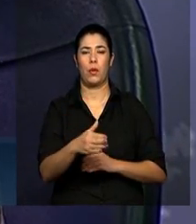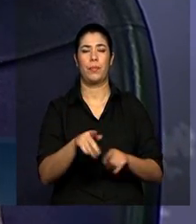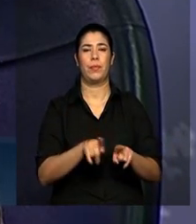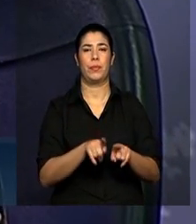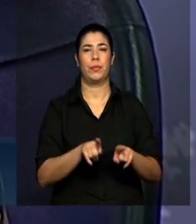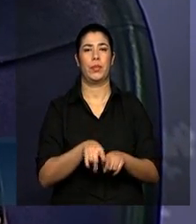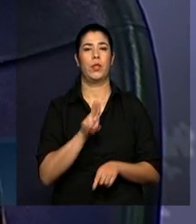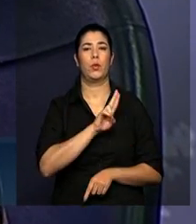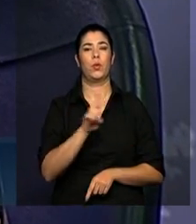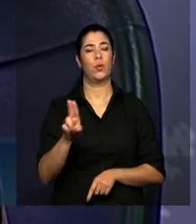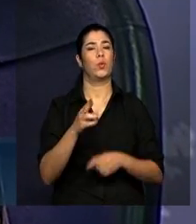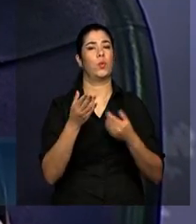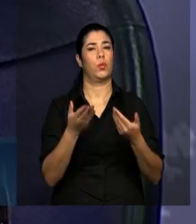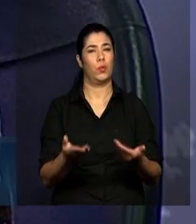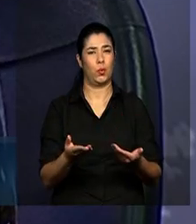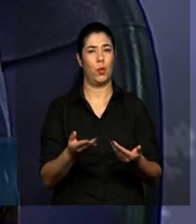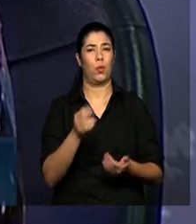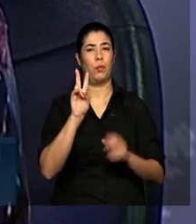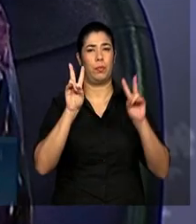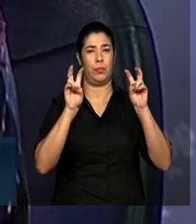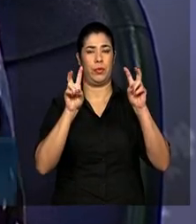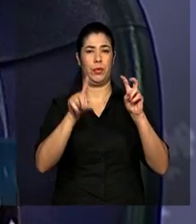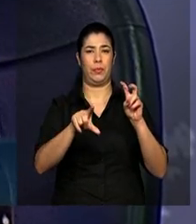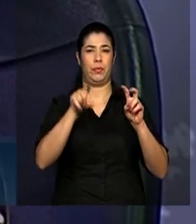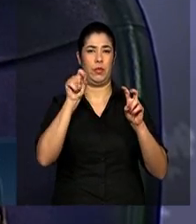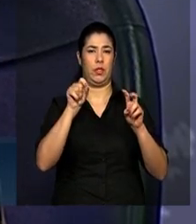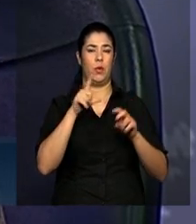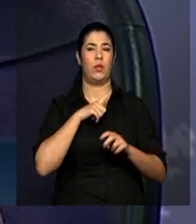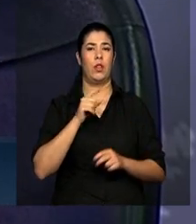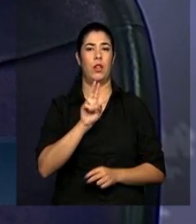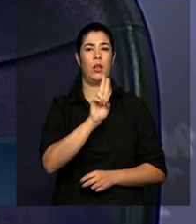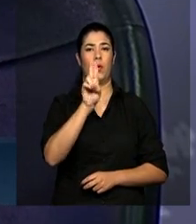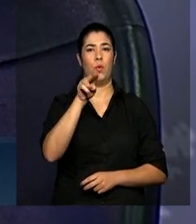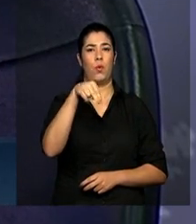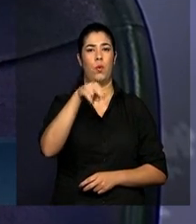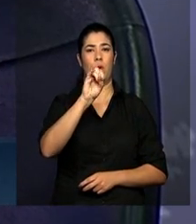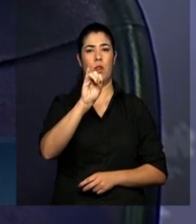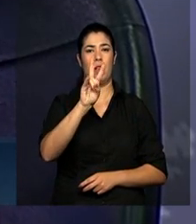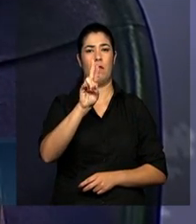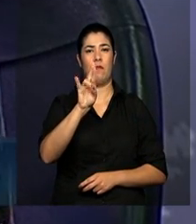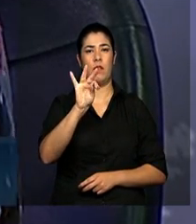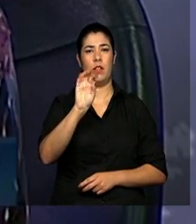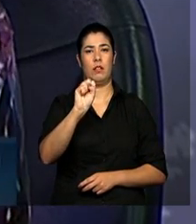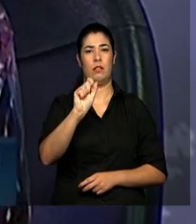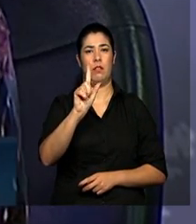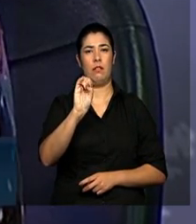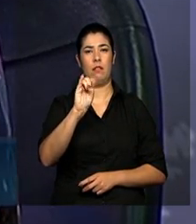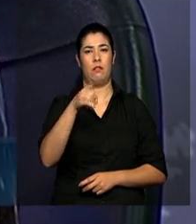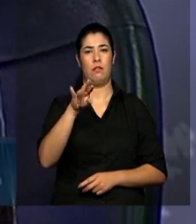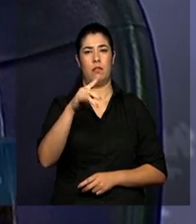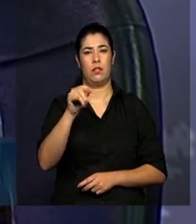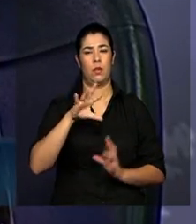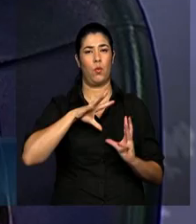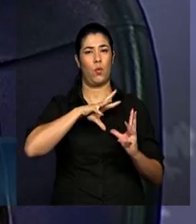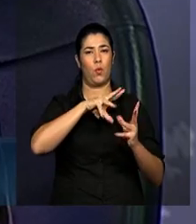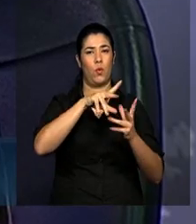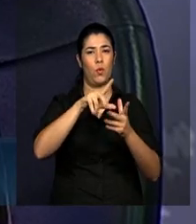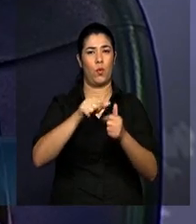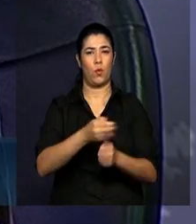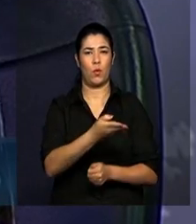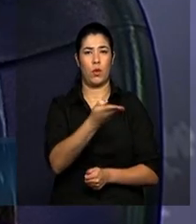saúde pública, que nos é muito caro, que é a universalização do acesso, nós estamos no